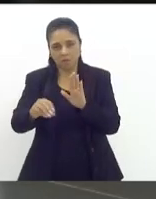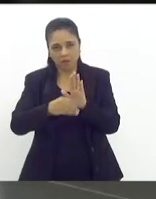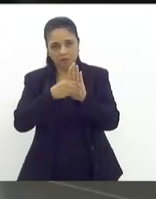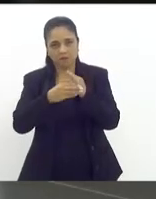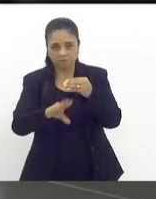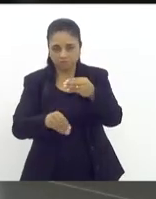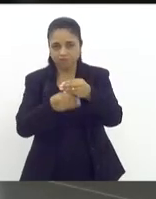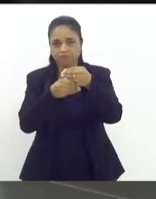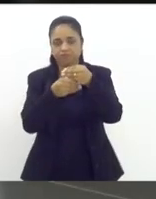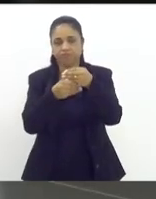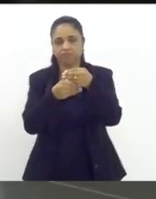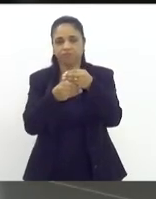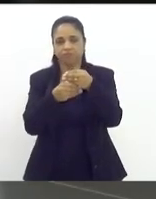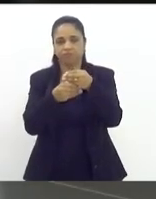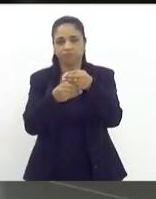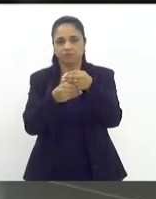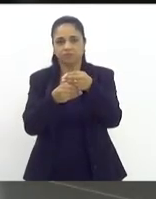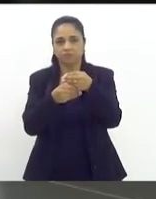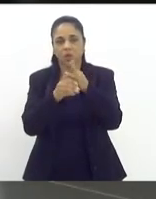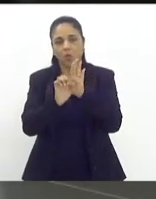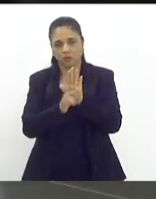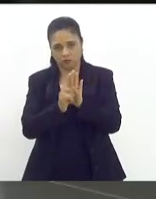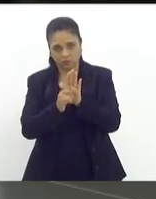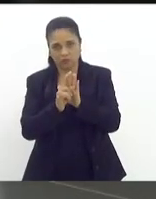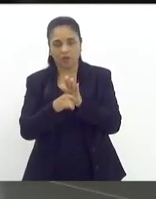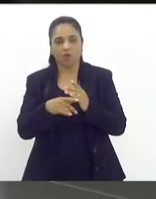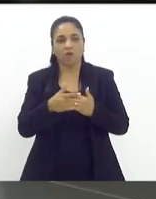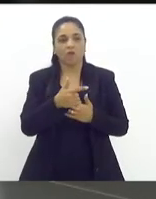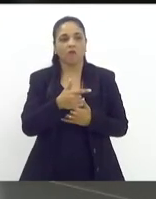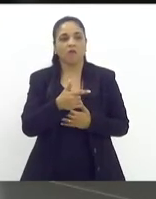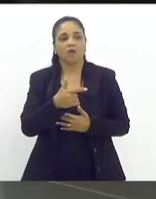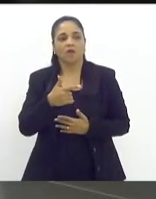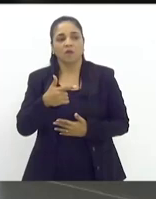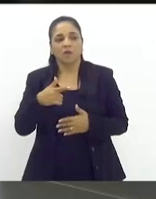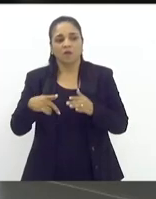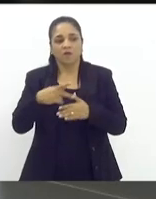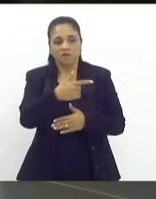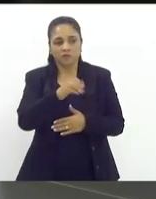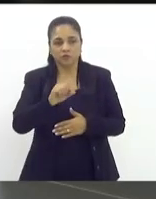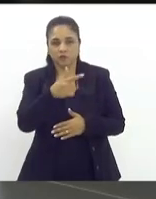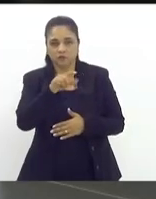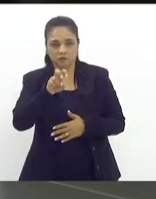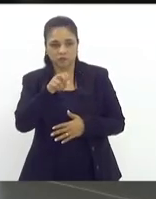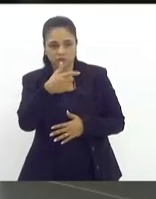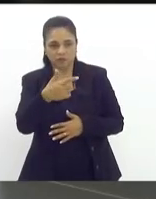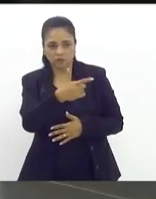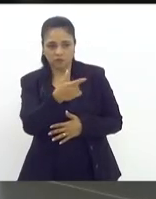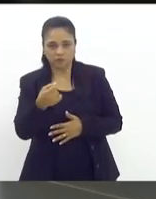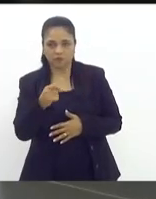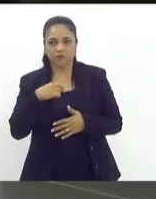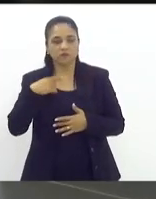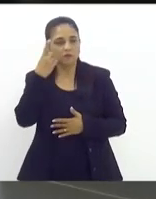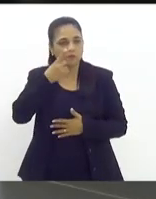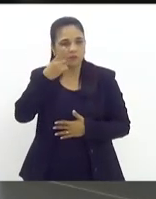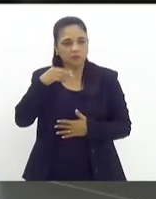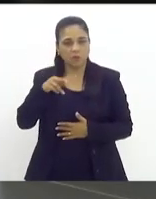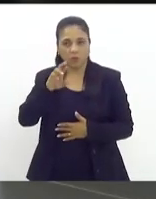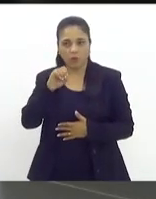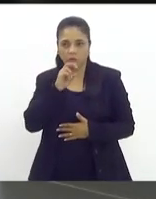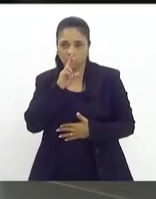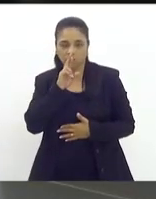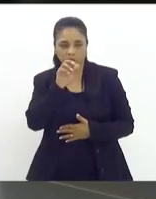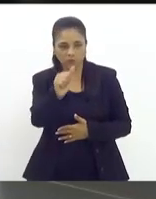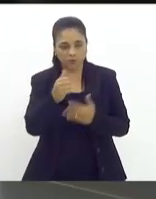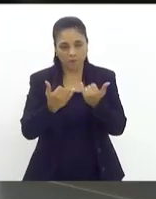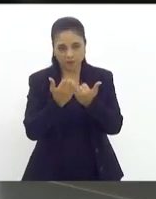incorporados ao edital. 27. Projeto de lei 2857 de 2020, autoria do deputado Rodrigo Amorim, que declara